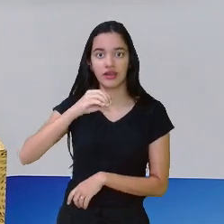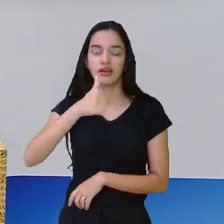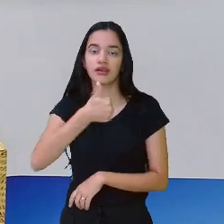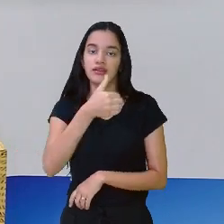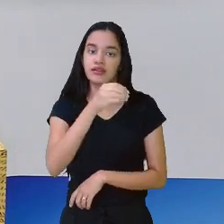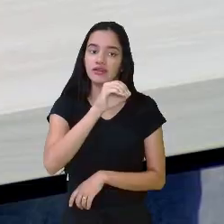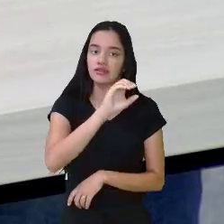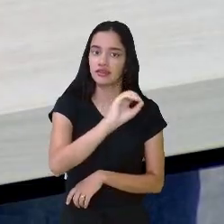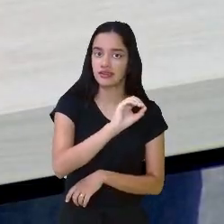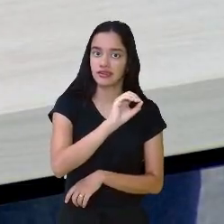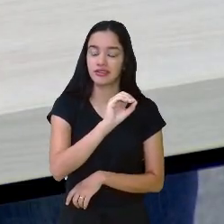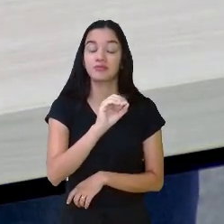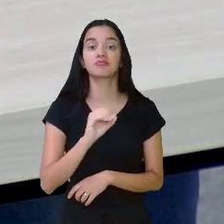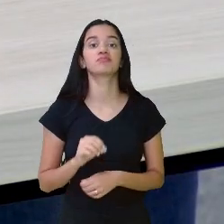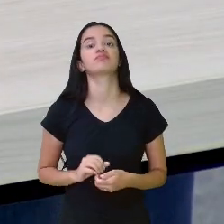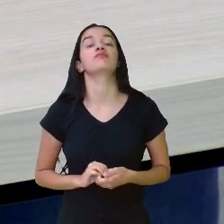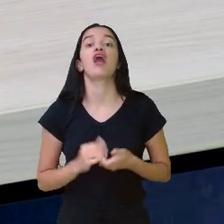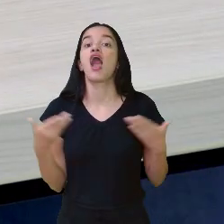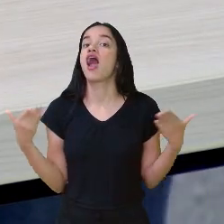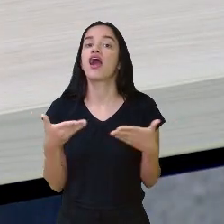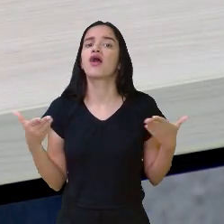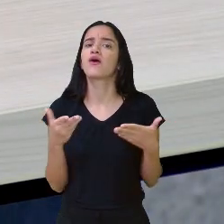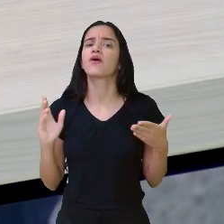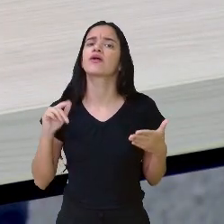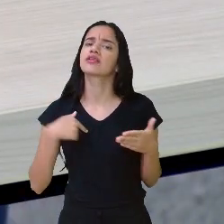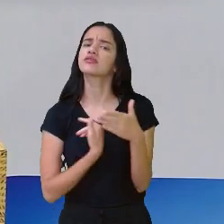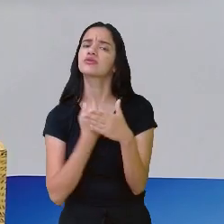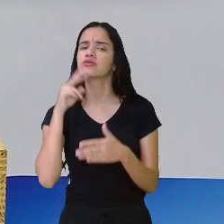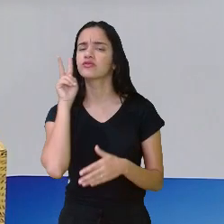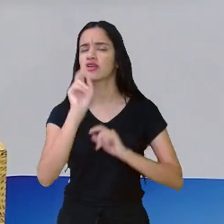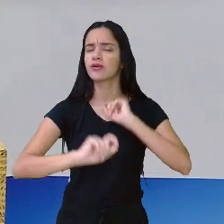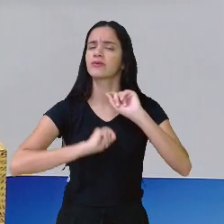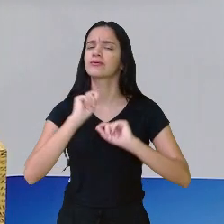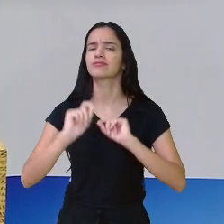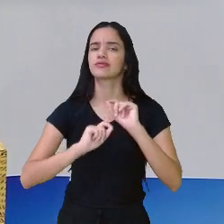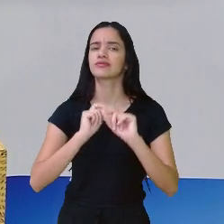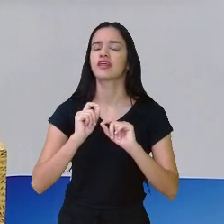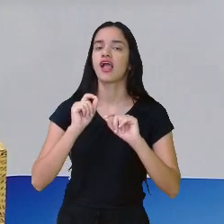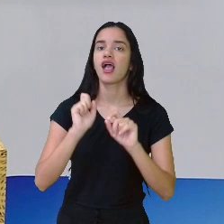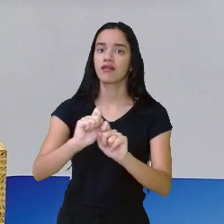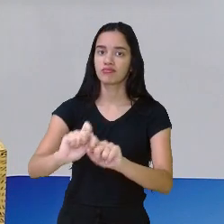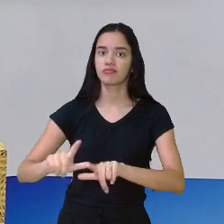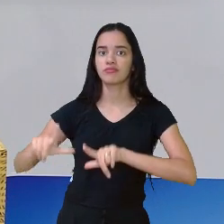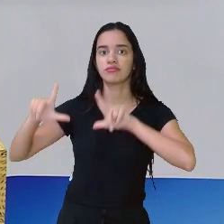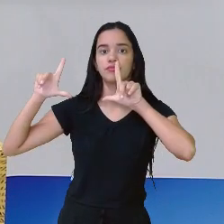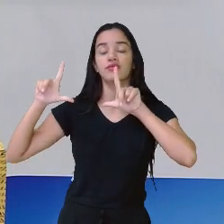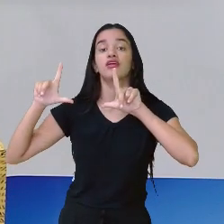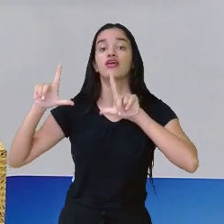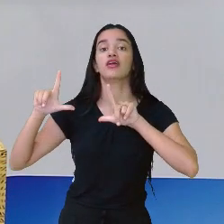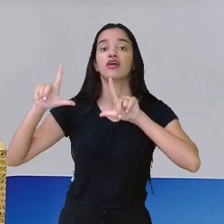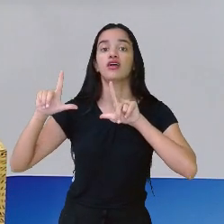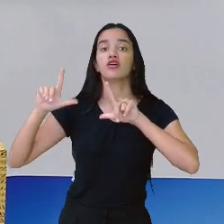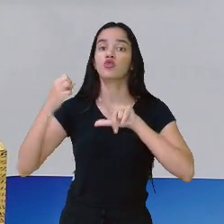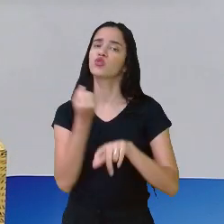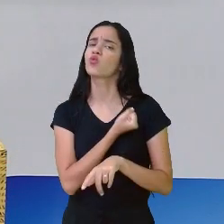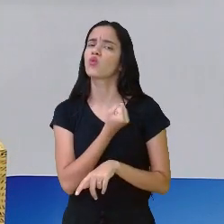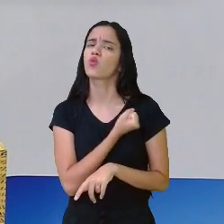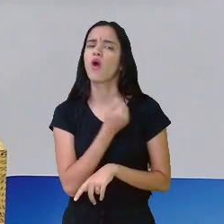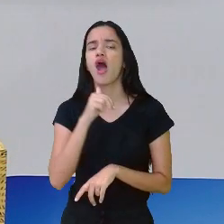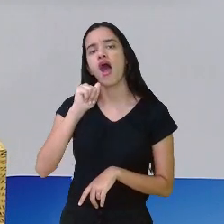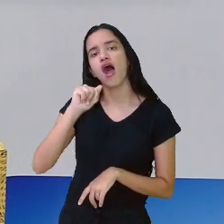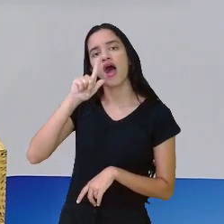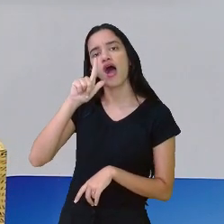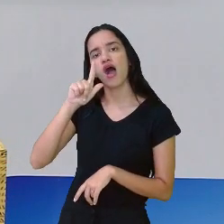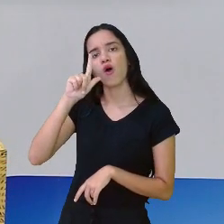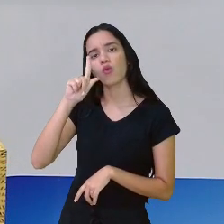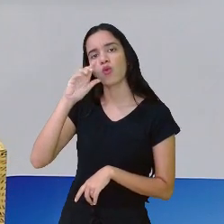90, 100. Agora a gente vai ver, né, na tela com o algoritmo. O que é o